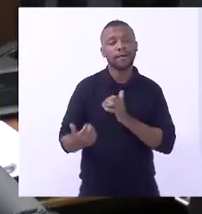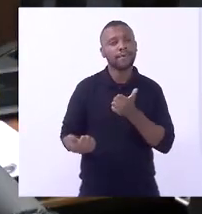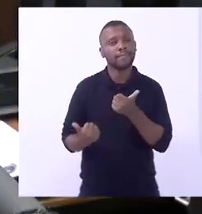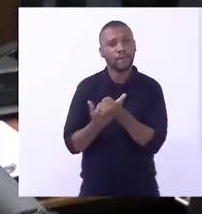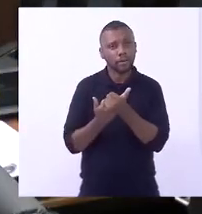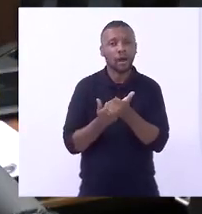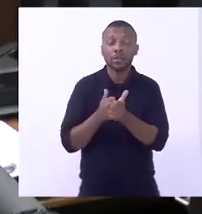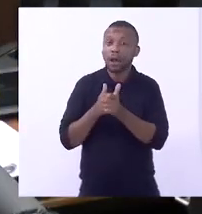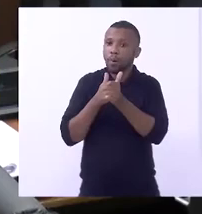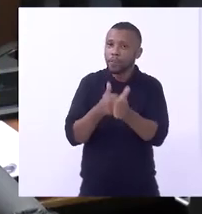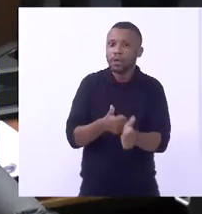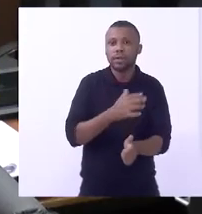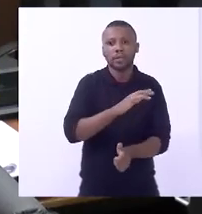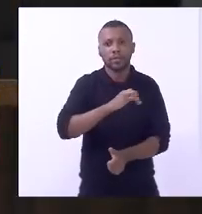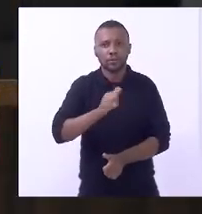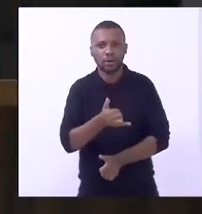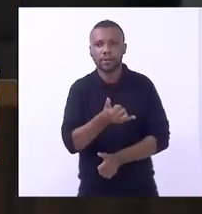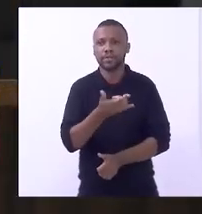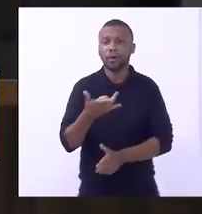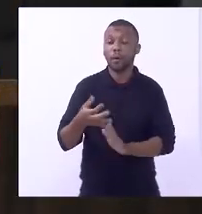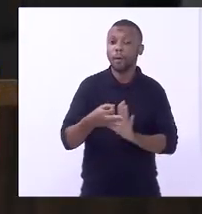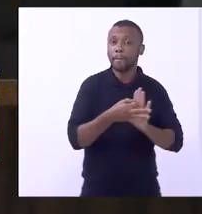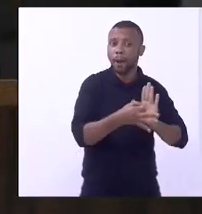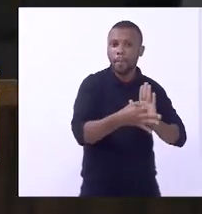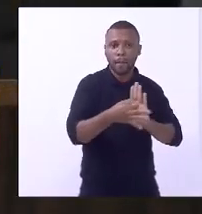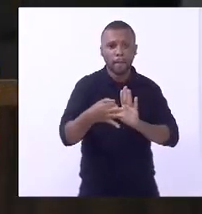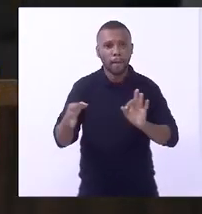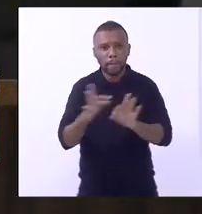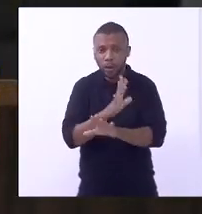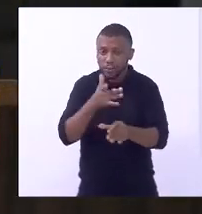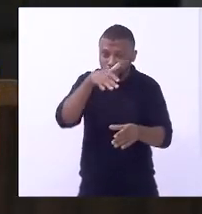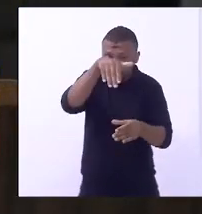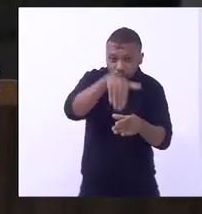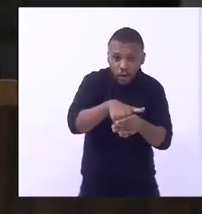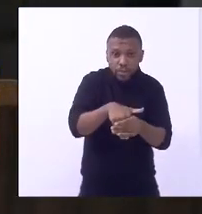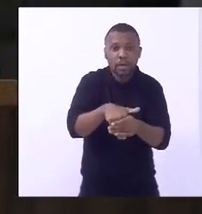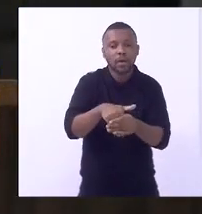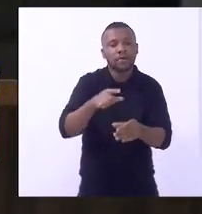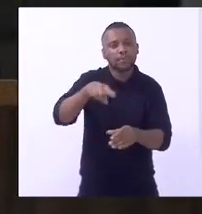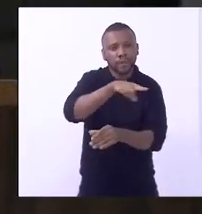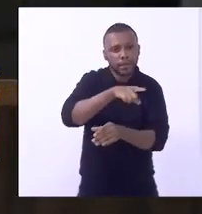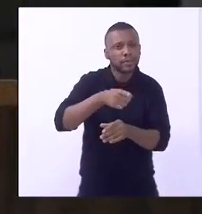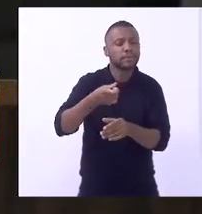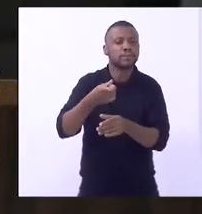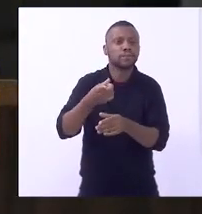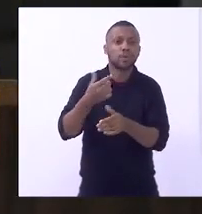CCJ. Os pareceres emitidos em votação,